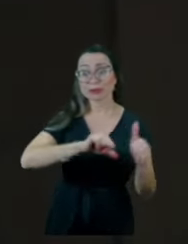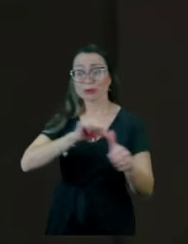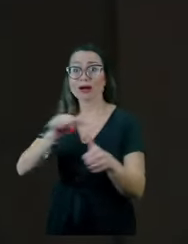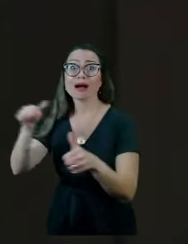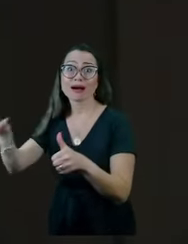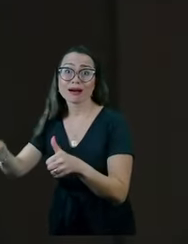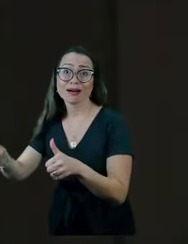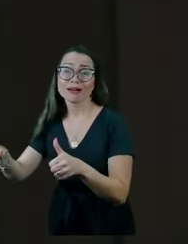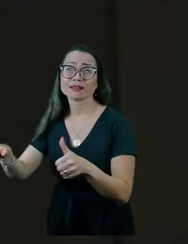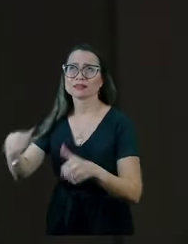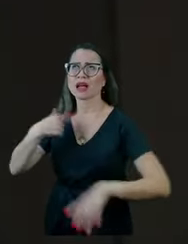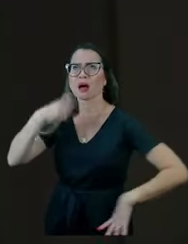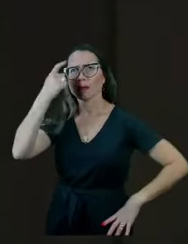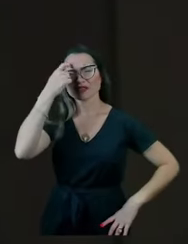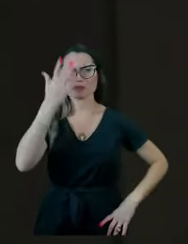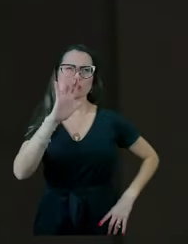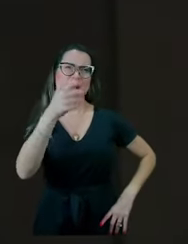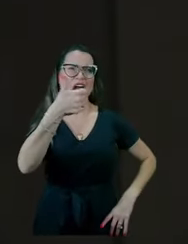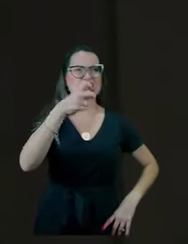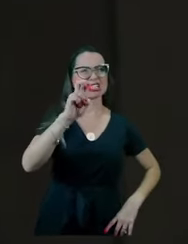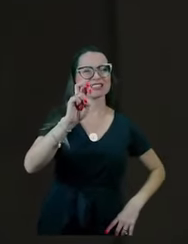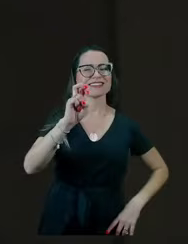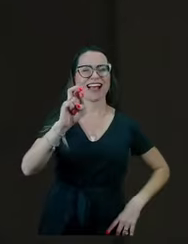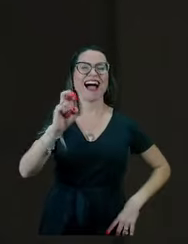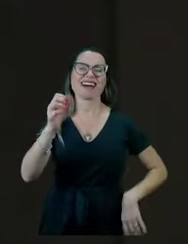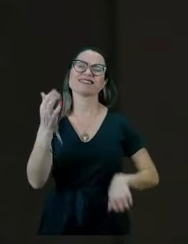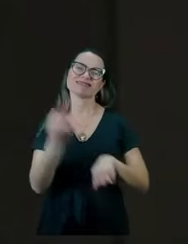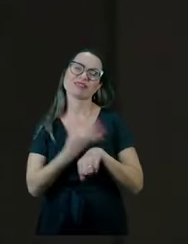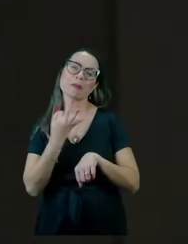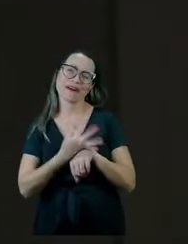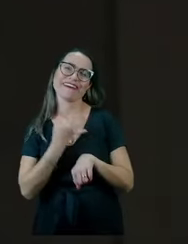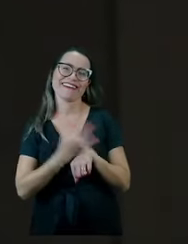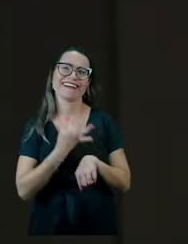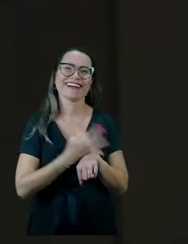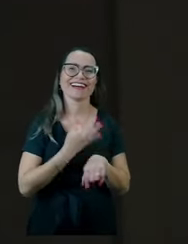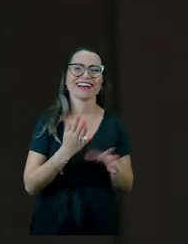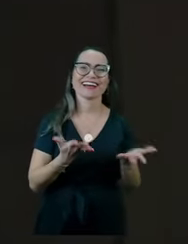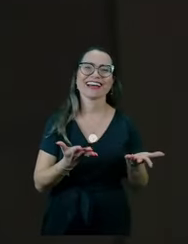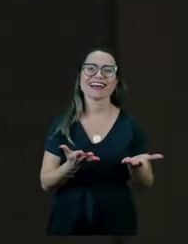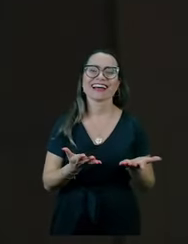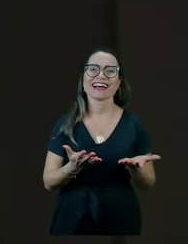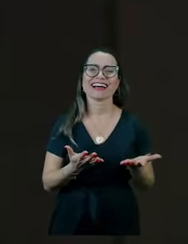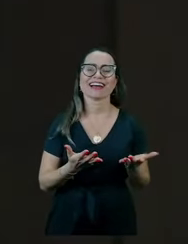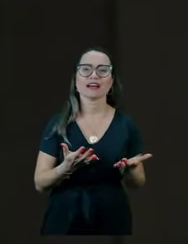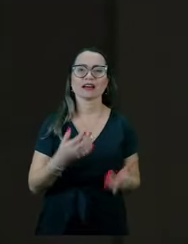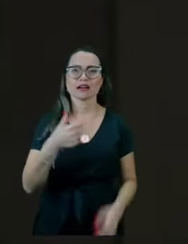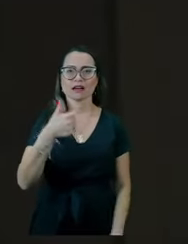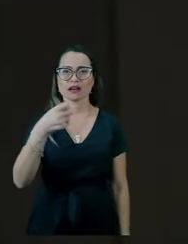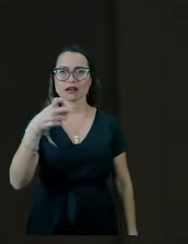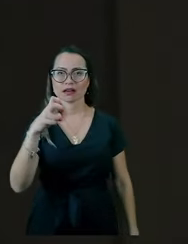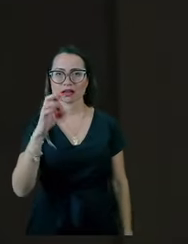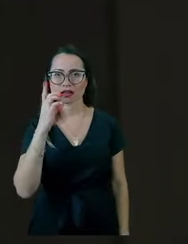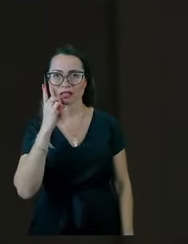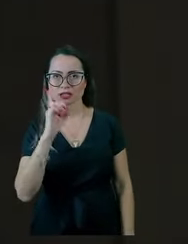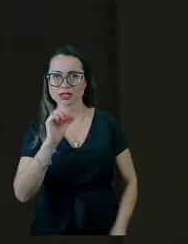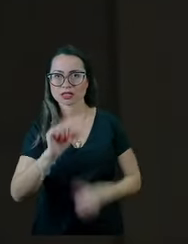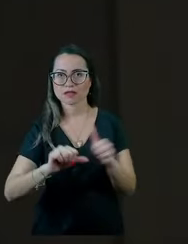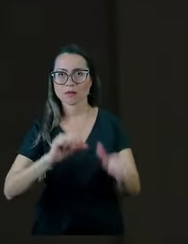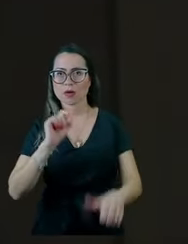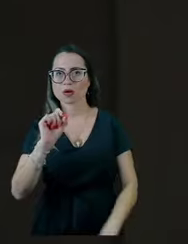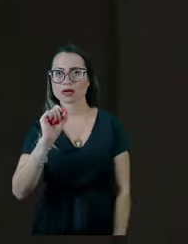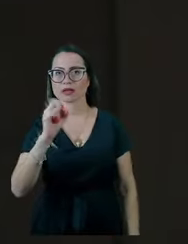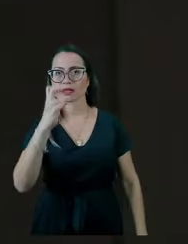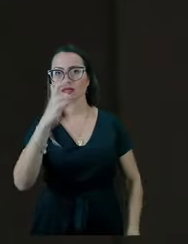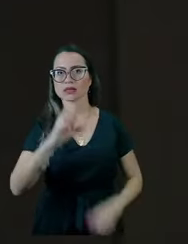E eu pensei, amém, mas 15 dias a gente aguenta. E os 15 dias transformaram mais de 5 anos. Onde